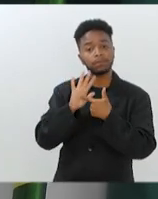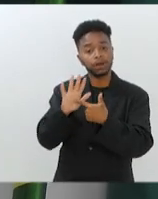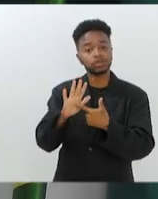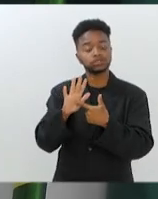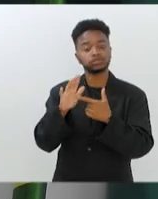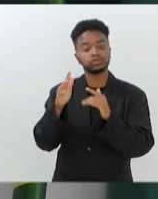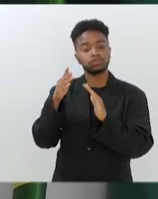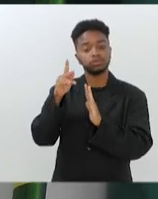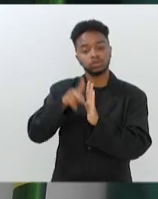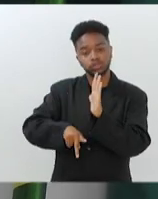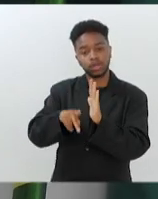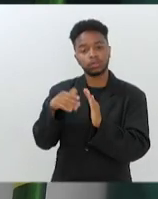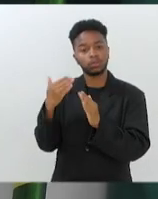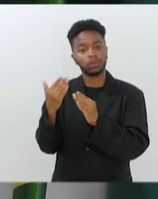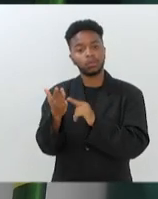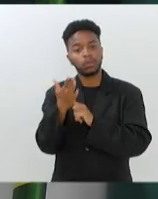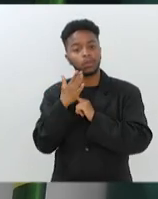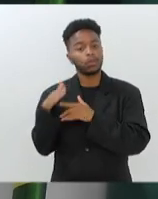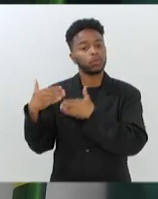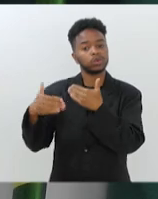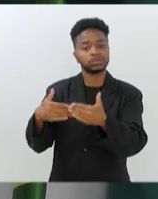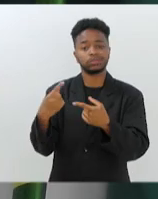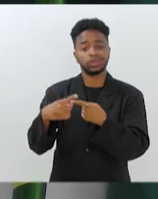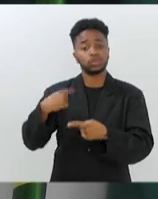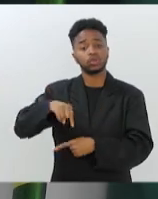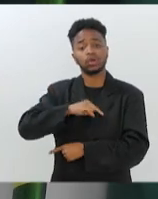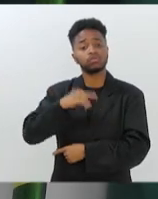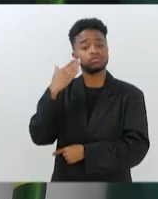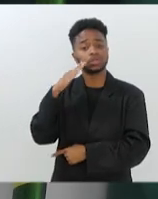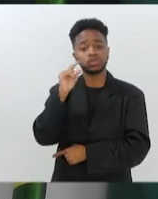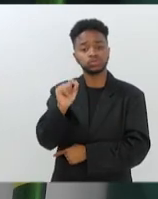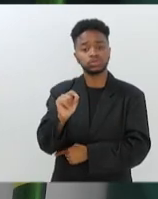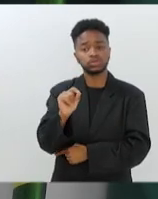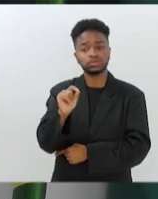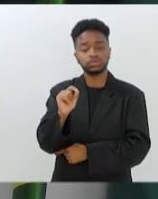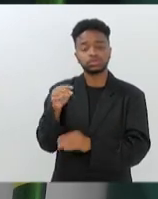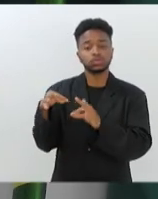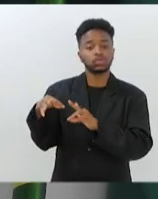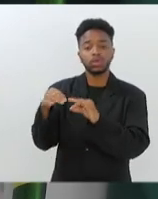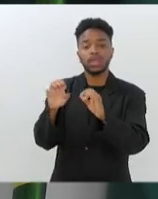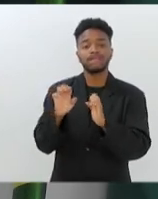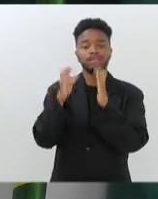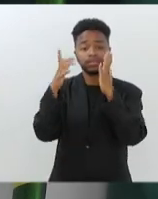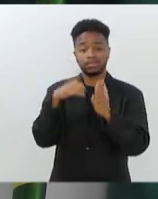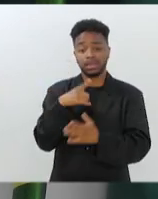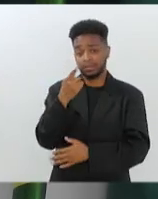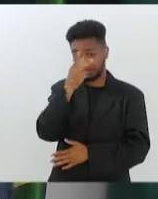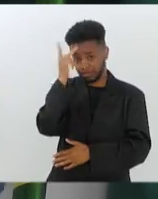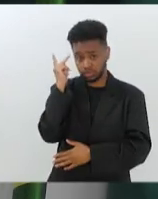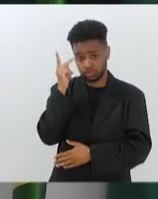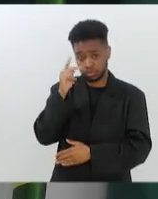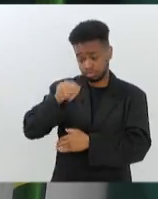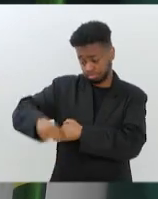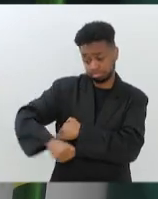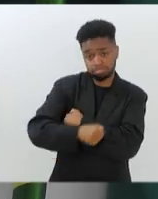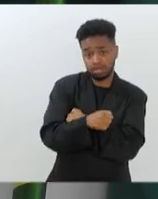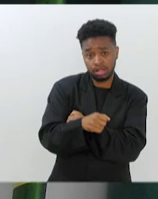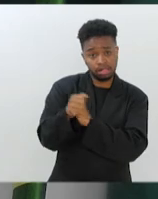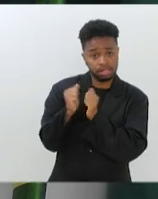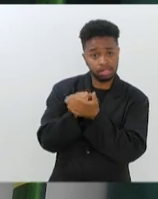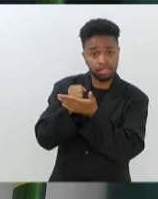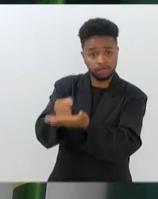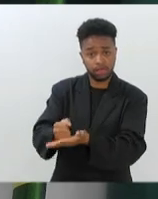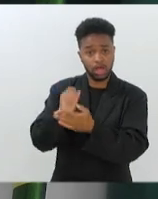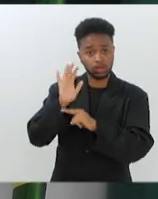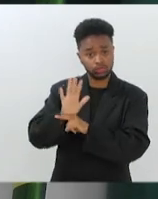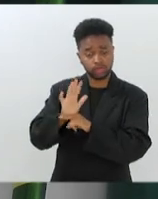manda processo pra gente porque o que se entende é que todo evento Tem alguém levando embaixo do braço para beneficiar uma empresa e para beneficiar